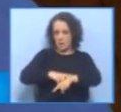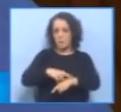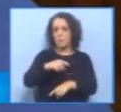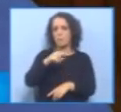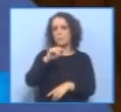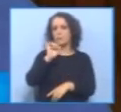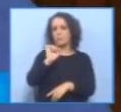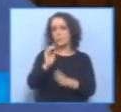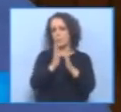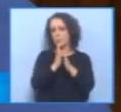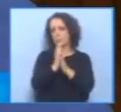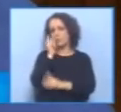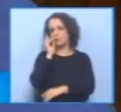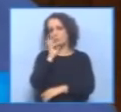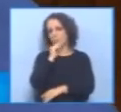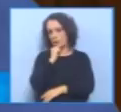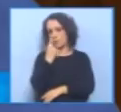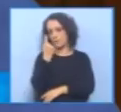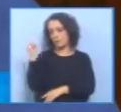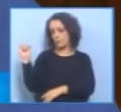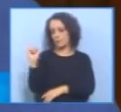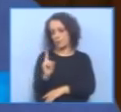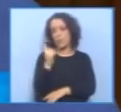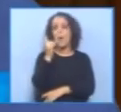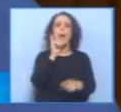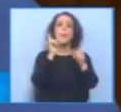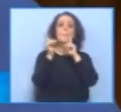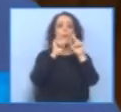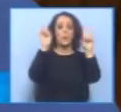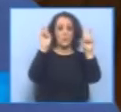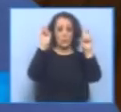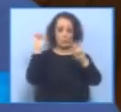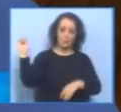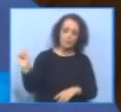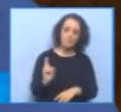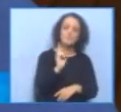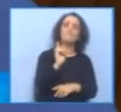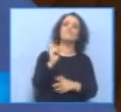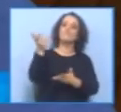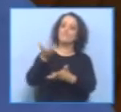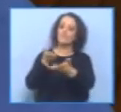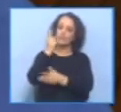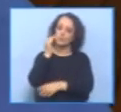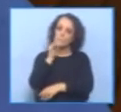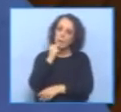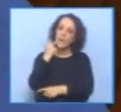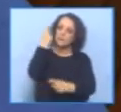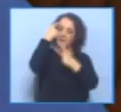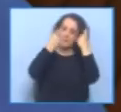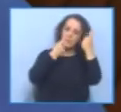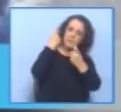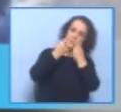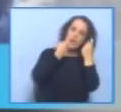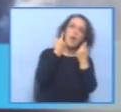com os pais, onde um animador, nós chamamos de catequese, um animador faz o encontro com os pais, um momento de reflexão, à volta